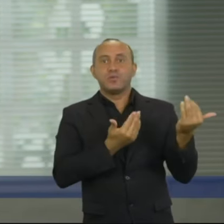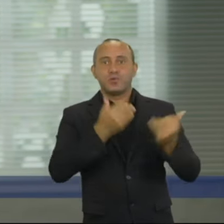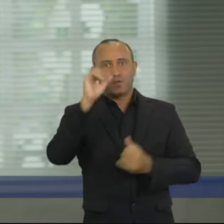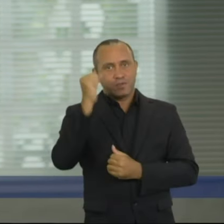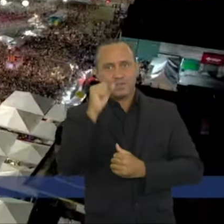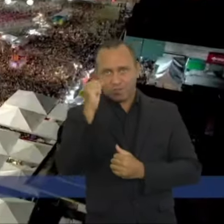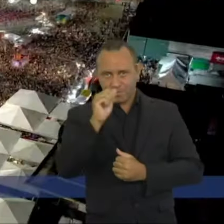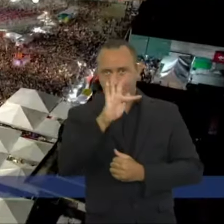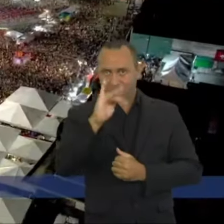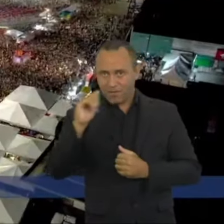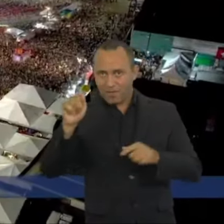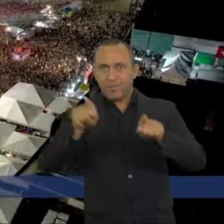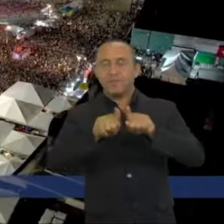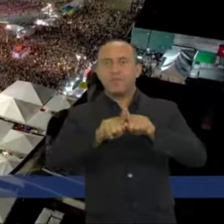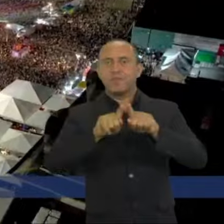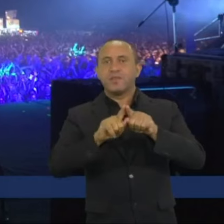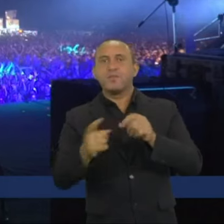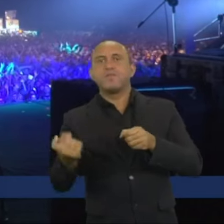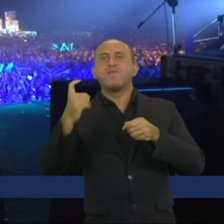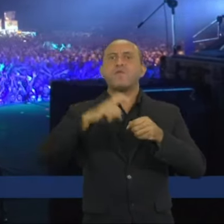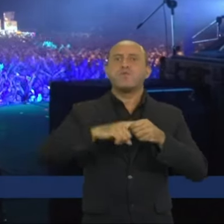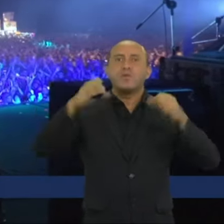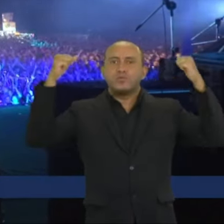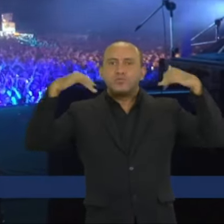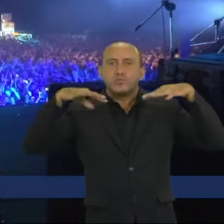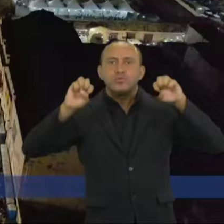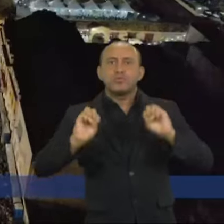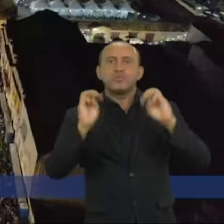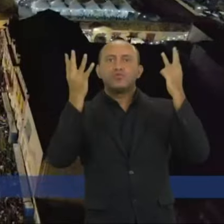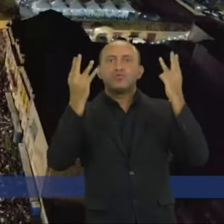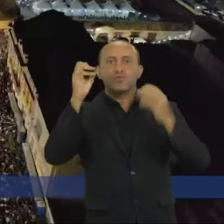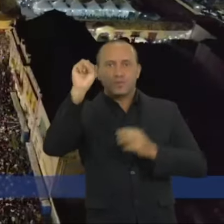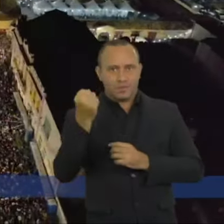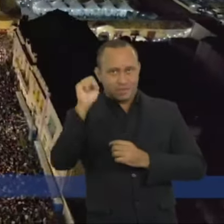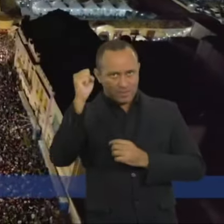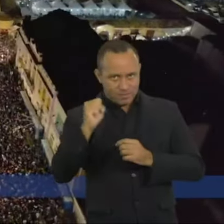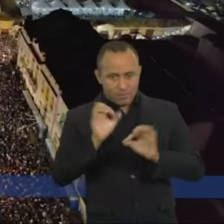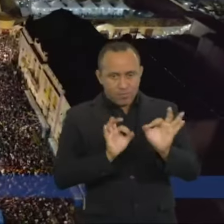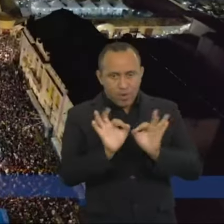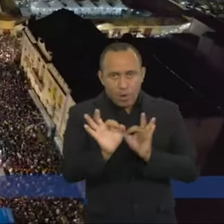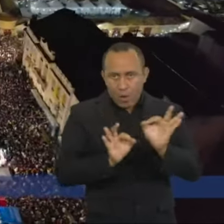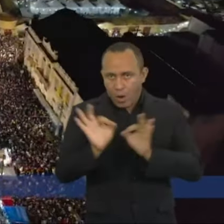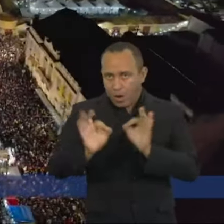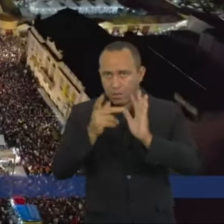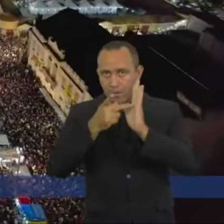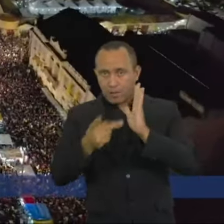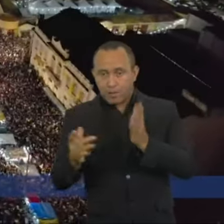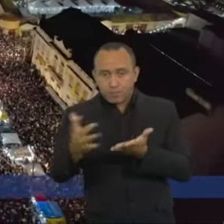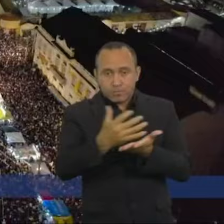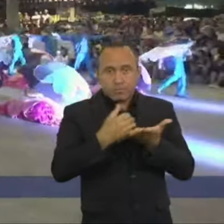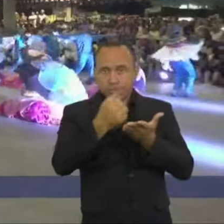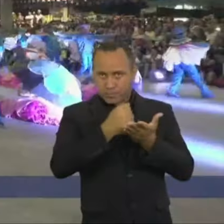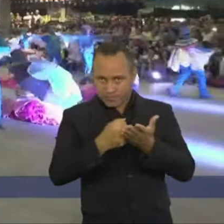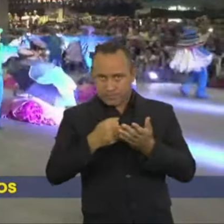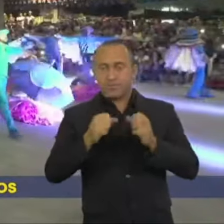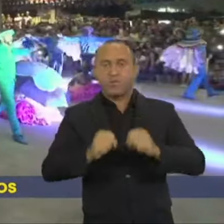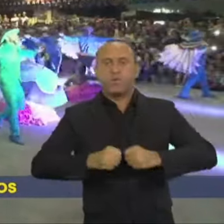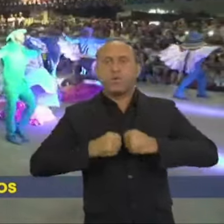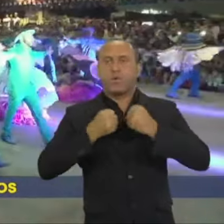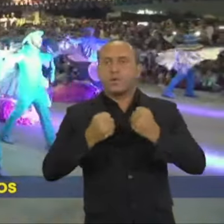jovens sergipanos. Fábio vai também retomar os grandes shows e eventos em Sergipe. Vai elaborar o plano de captação de